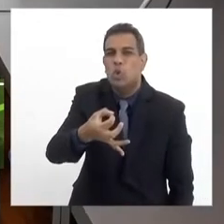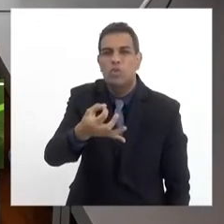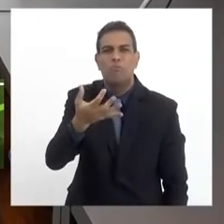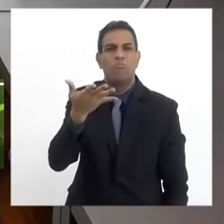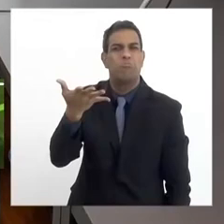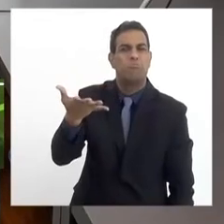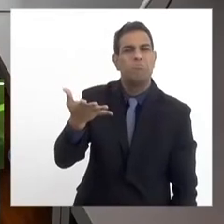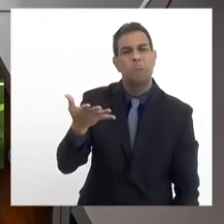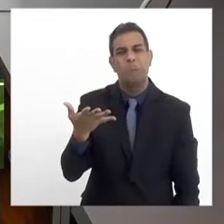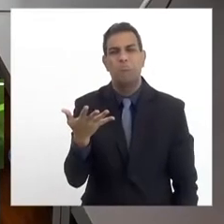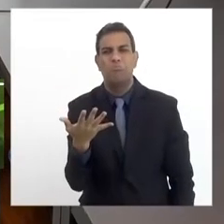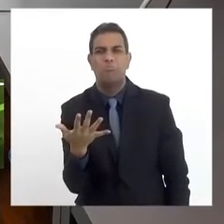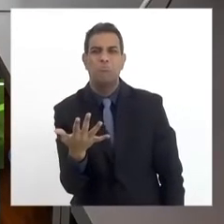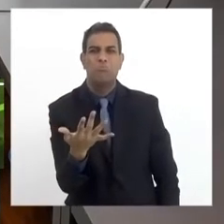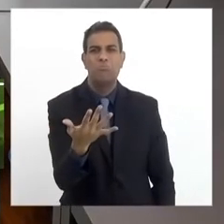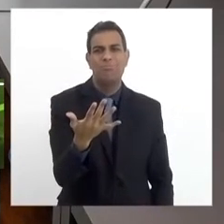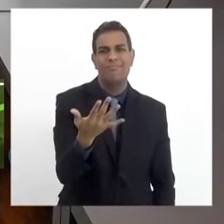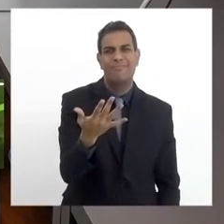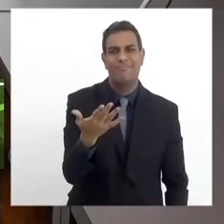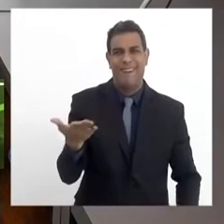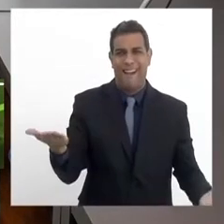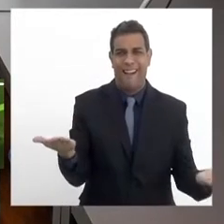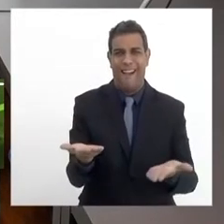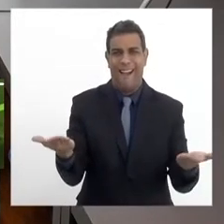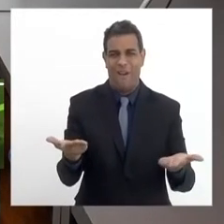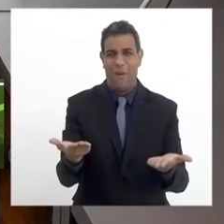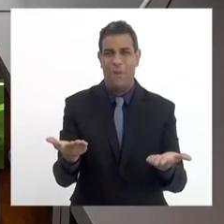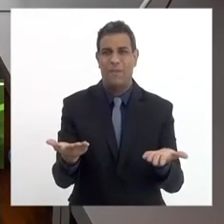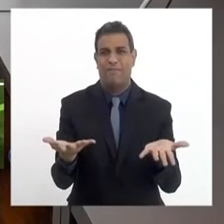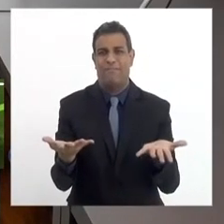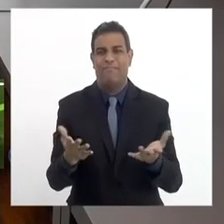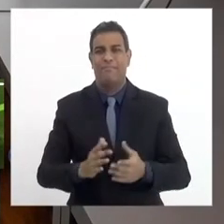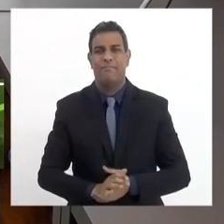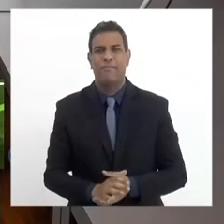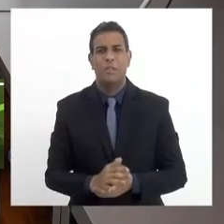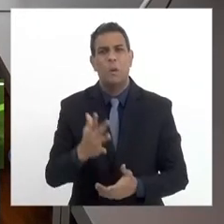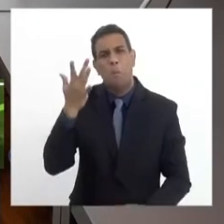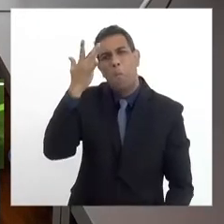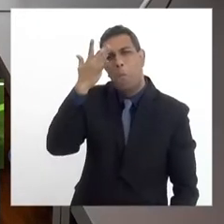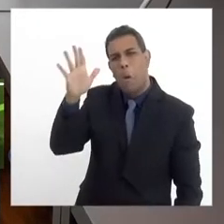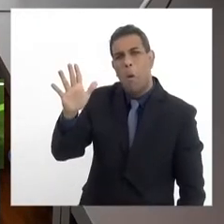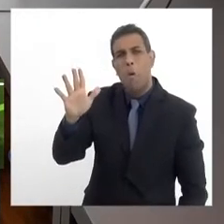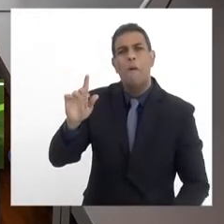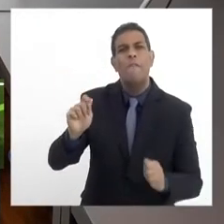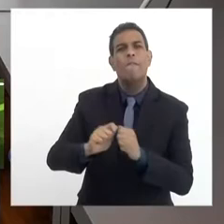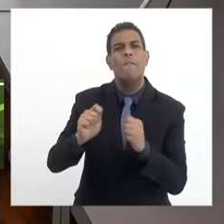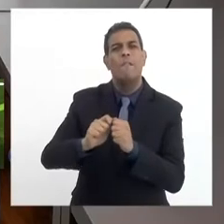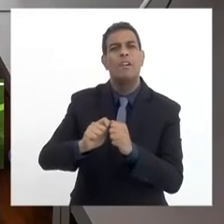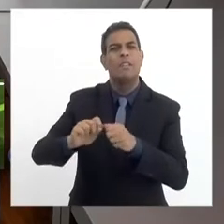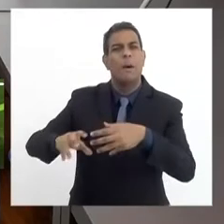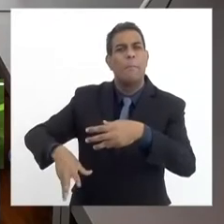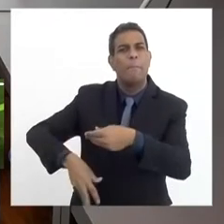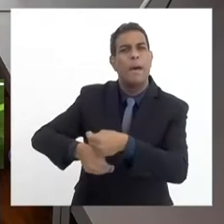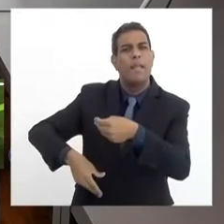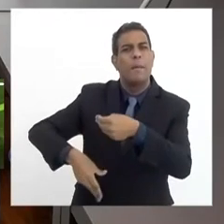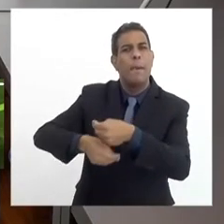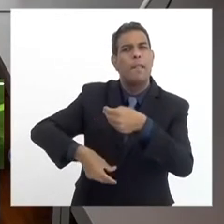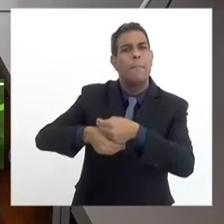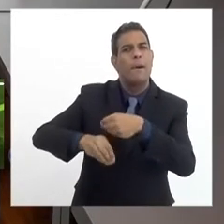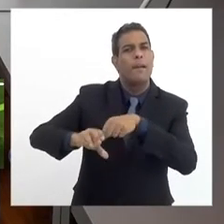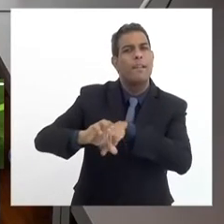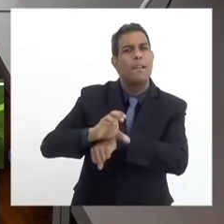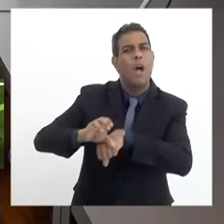consegue, como está em primeiro o projeto, né? Não consegue fazer com emendas, não? Trocando... Tem uma parte que